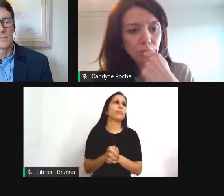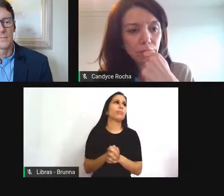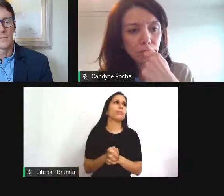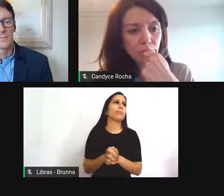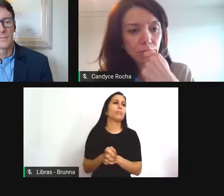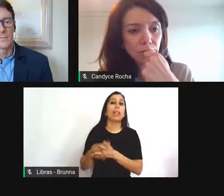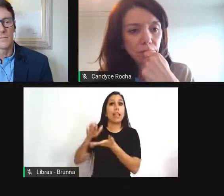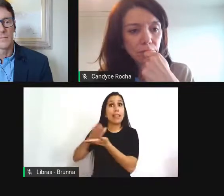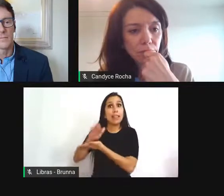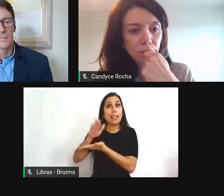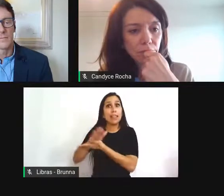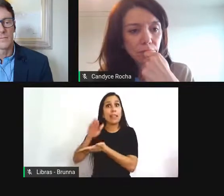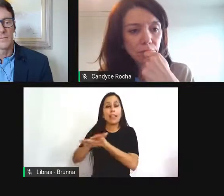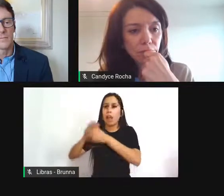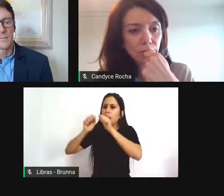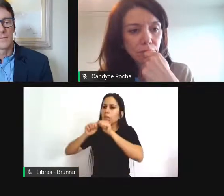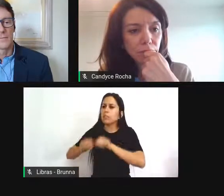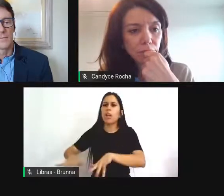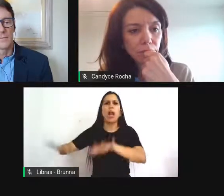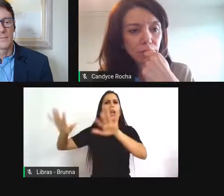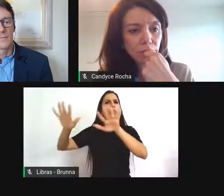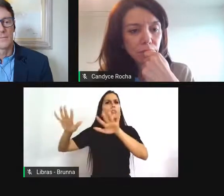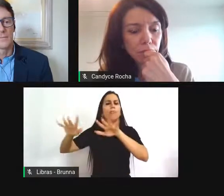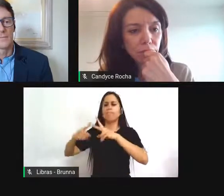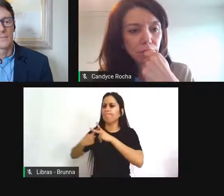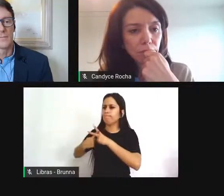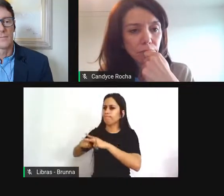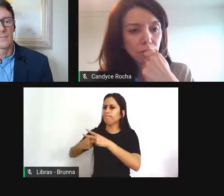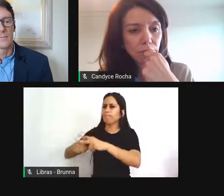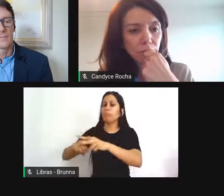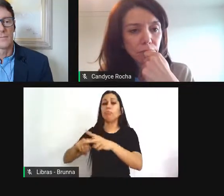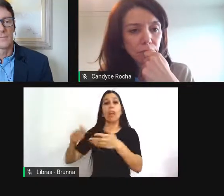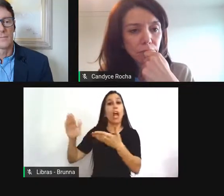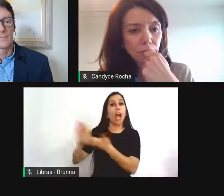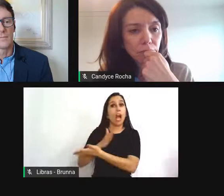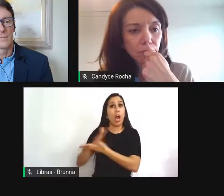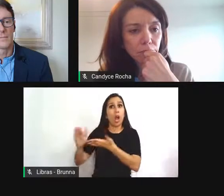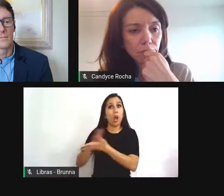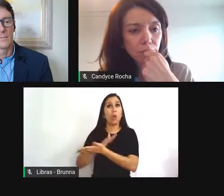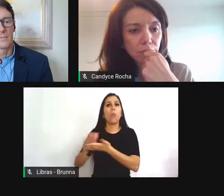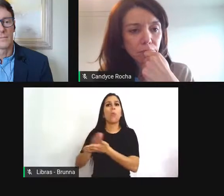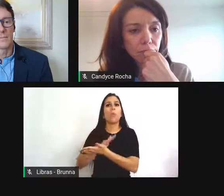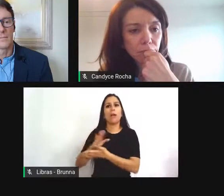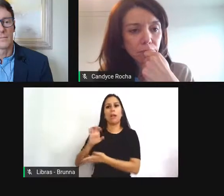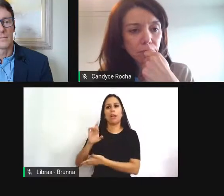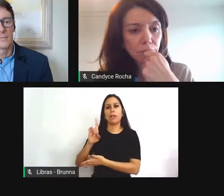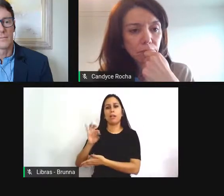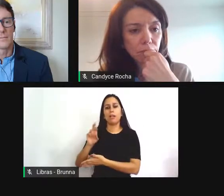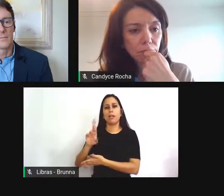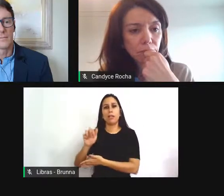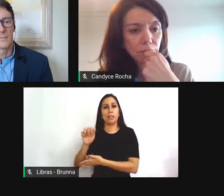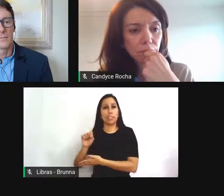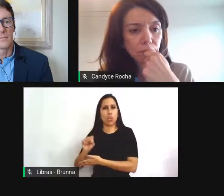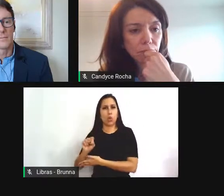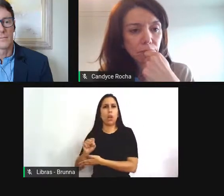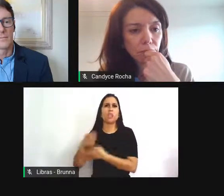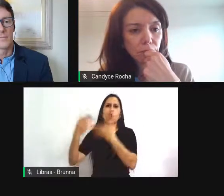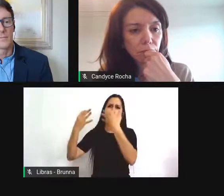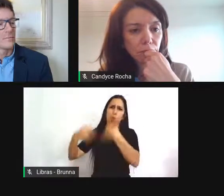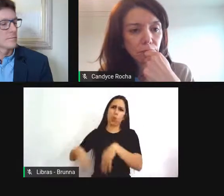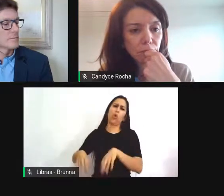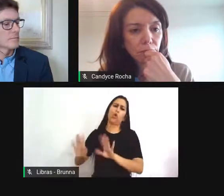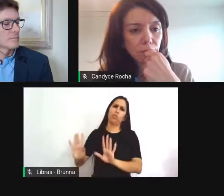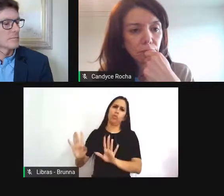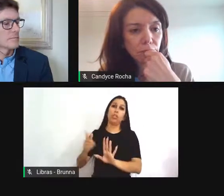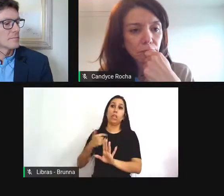lançam no mercado, formatam e lançam no mercado. Algumas editoras honestas, como é o caso, por exemplo, da editora Apris, que é a que